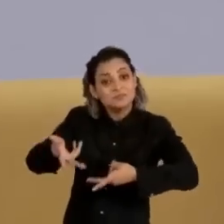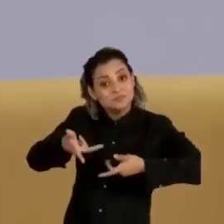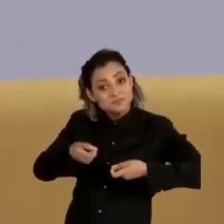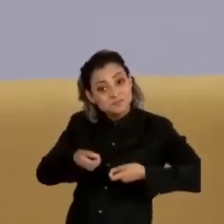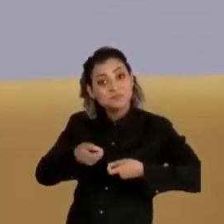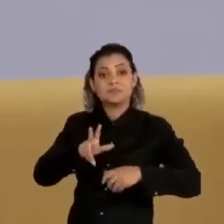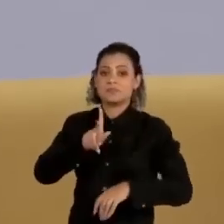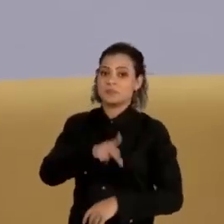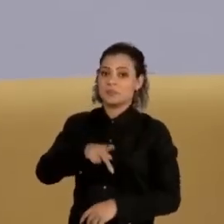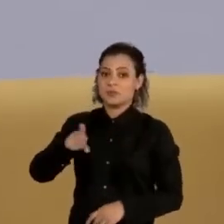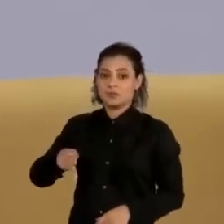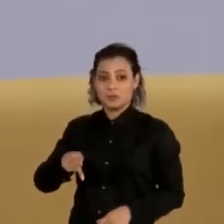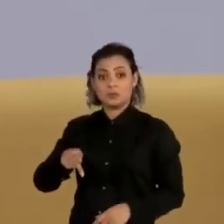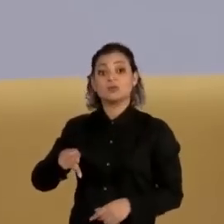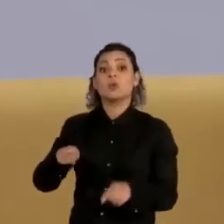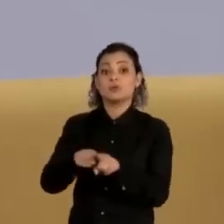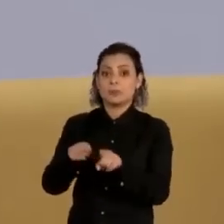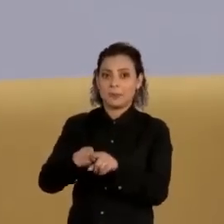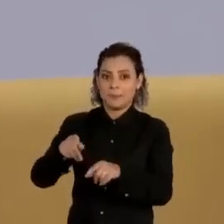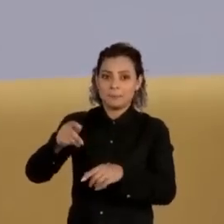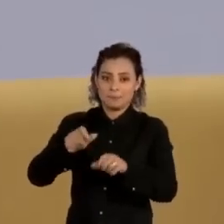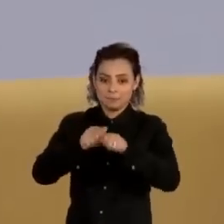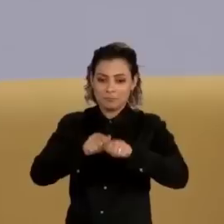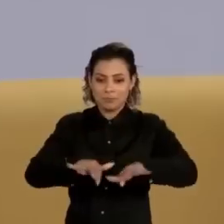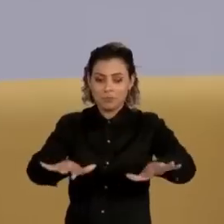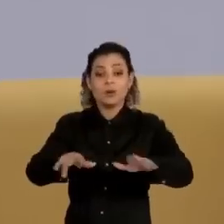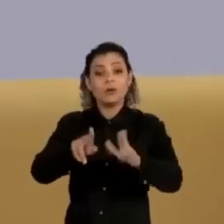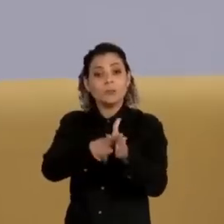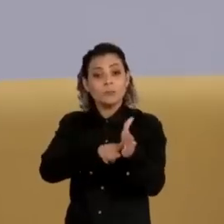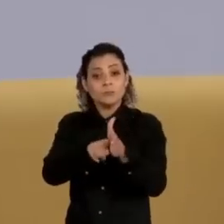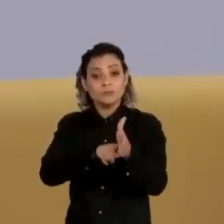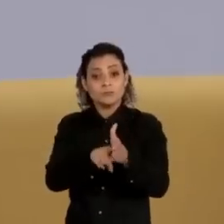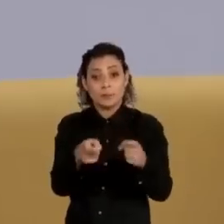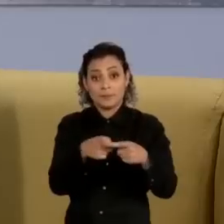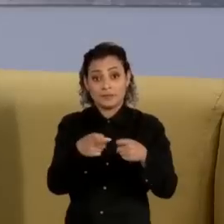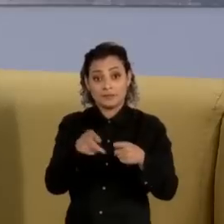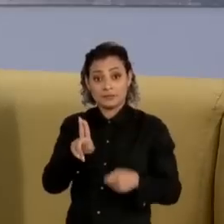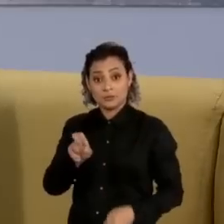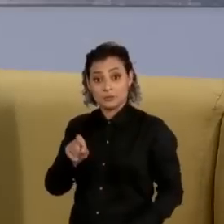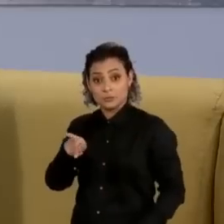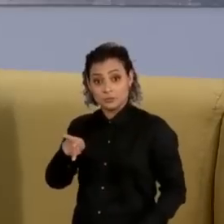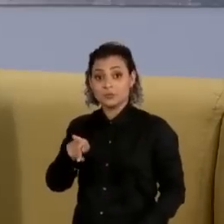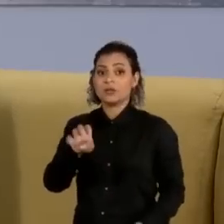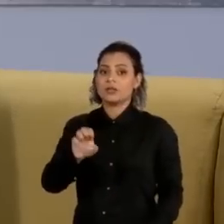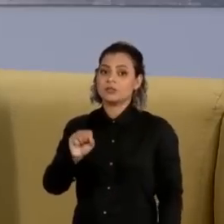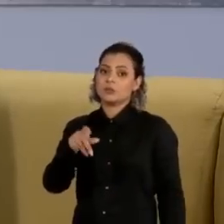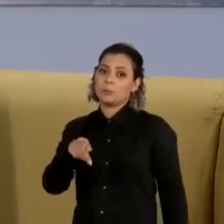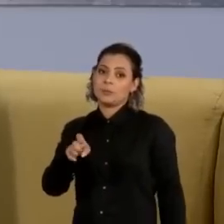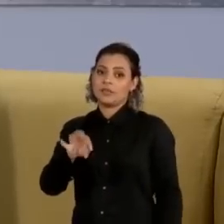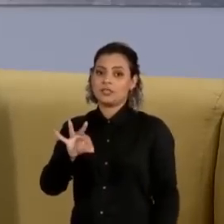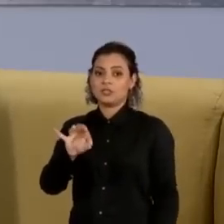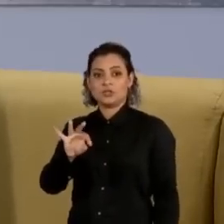no estúdio o professor e epidemiologista do Instituto de Medicina Tropical da USP, Expedito Luna. Boa tarde, professor.